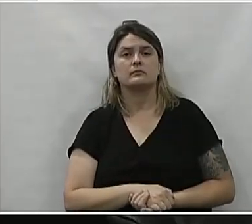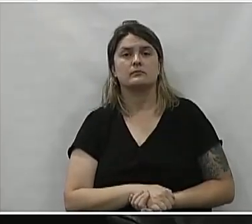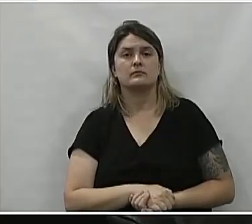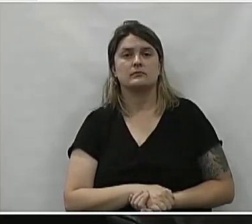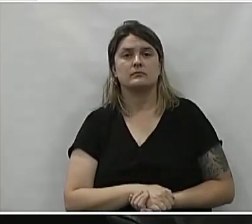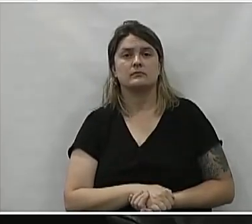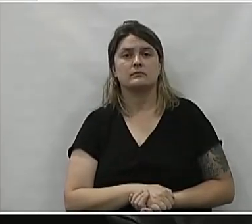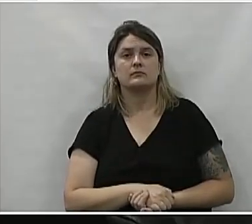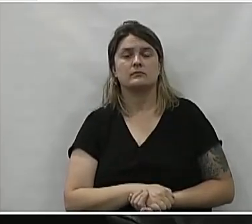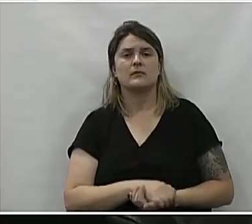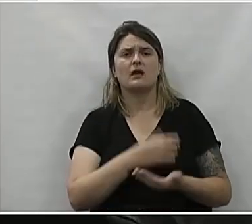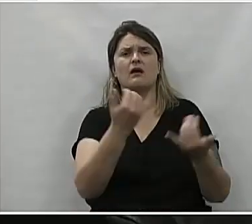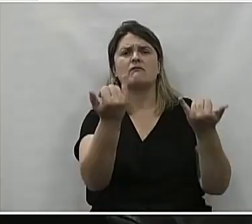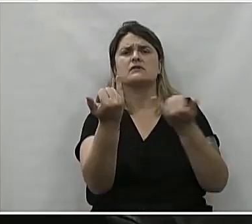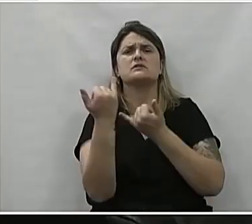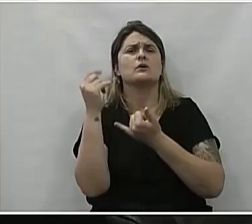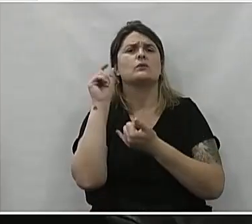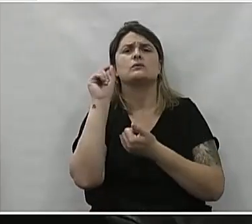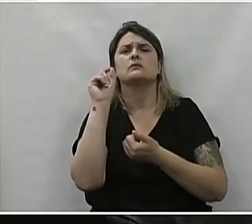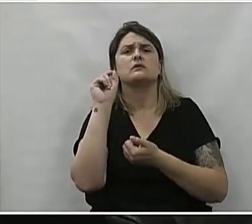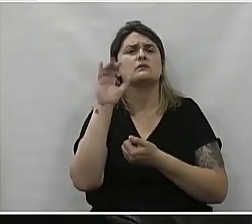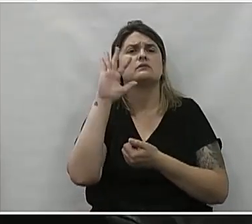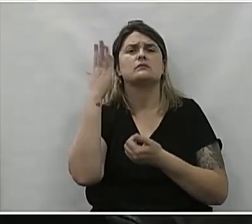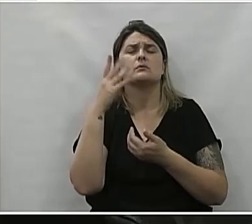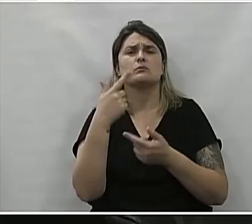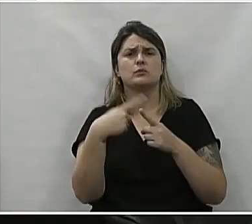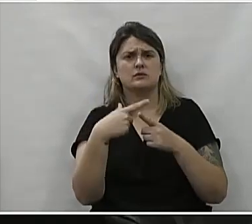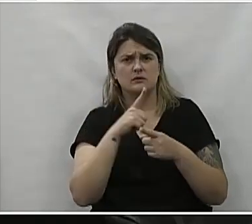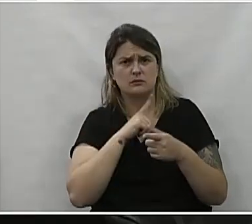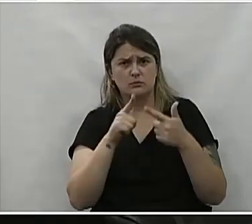Para esta Casa Também O que é Que está ocorrendo